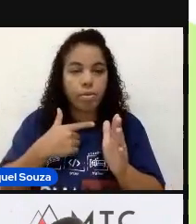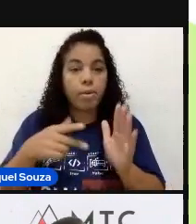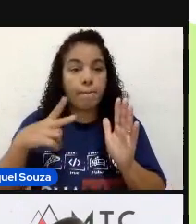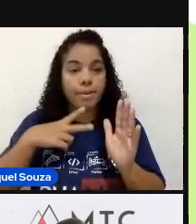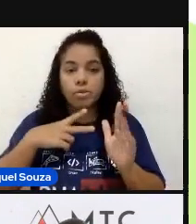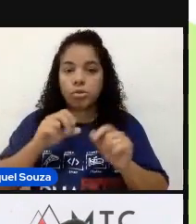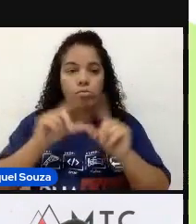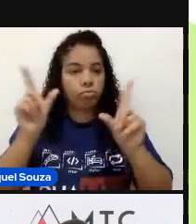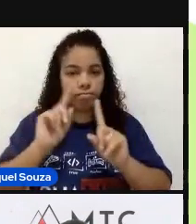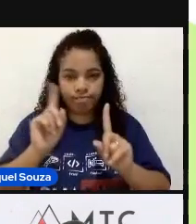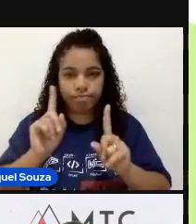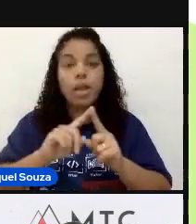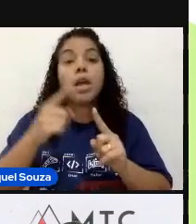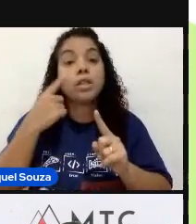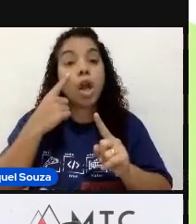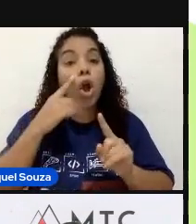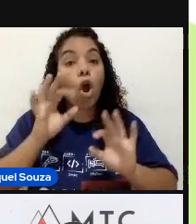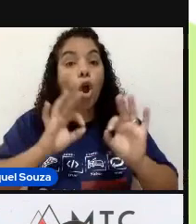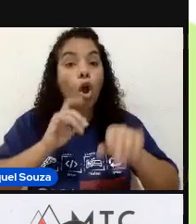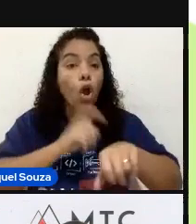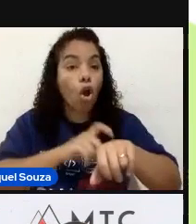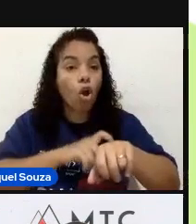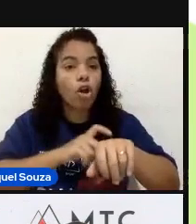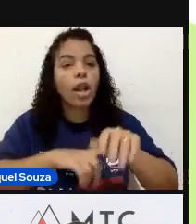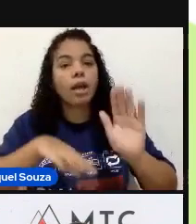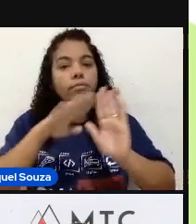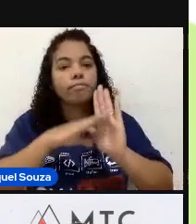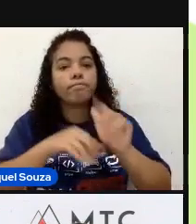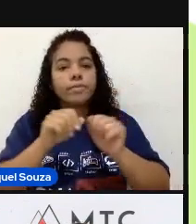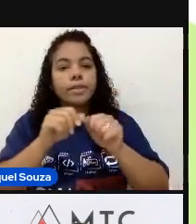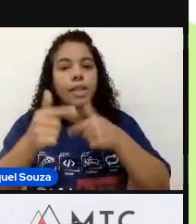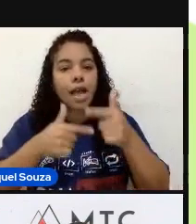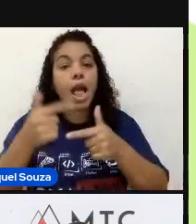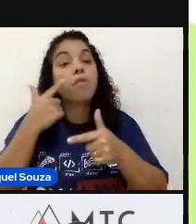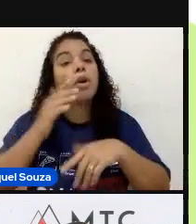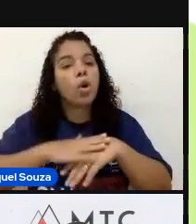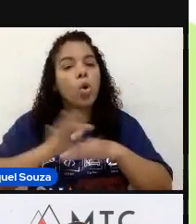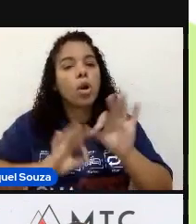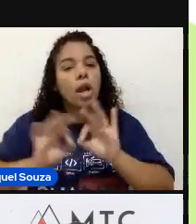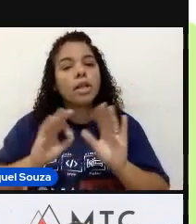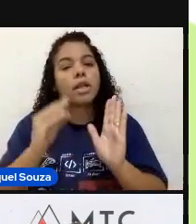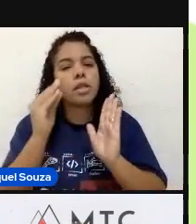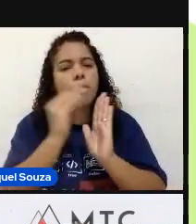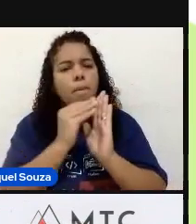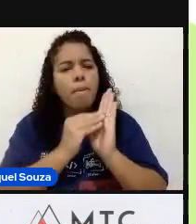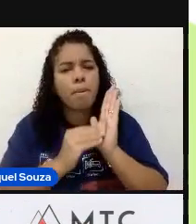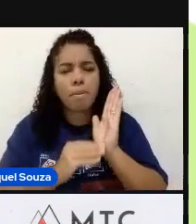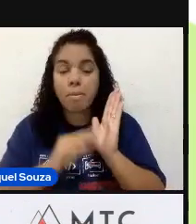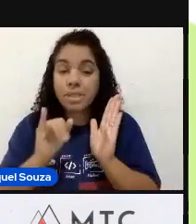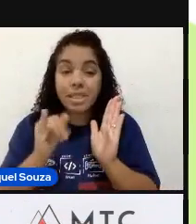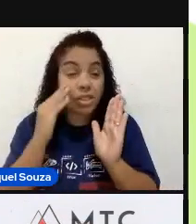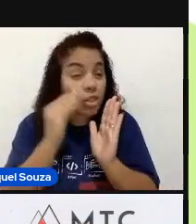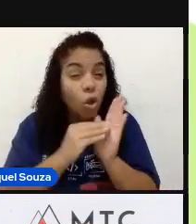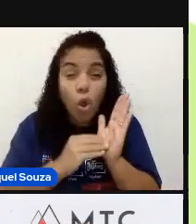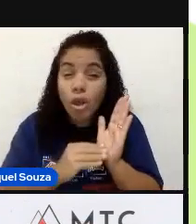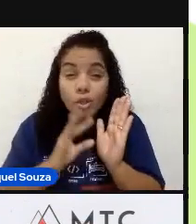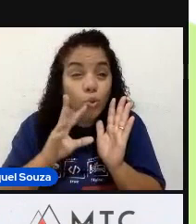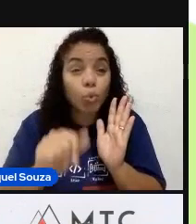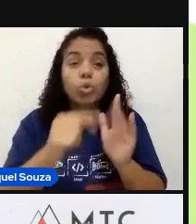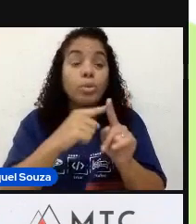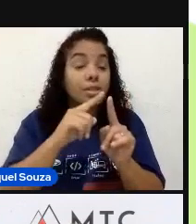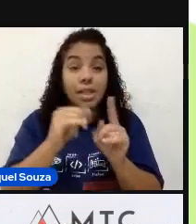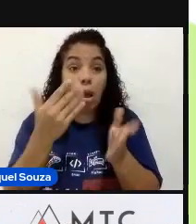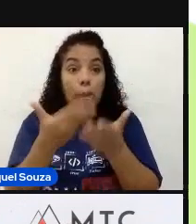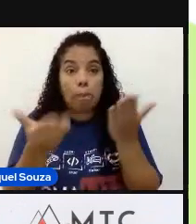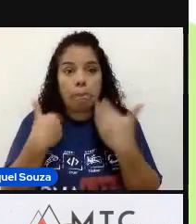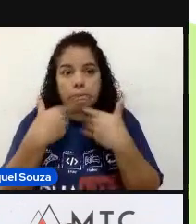tarefas. Organizo meus horários com a agenda, que sempre está me lembrando ali das reuniões, senão eu perco tudo. Tudo eu boto na minha agenda,